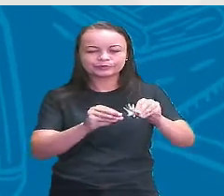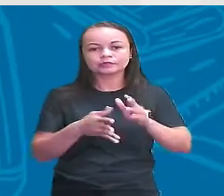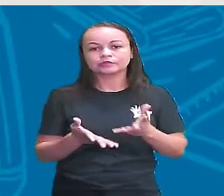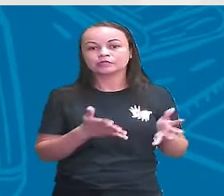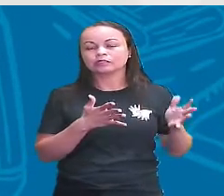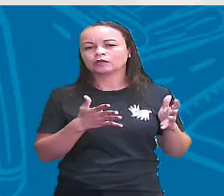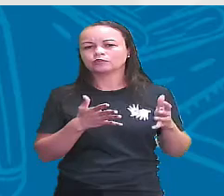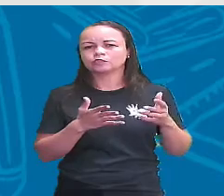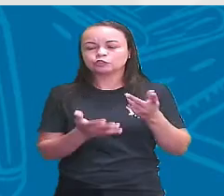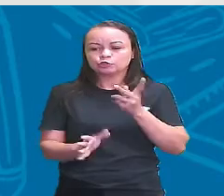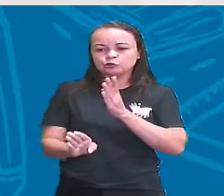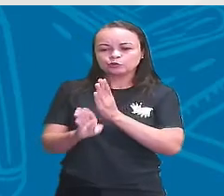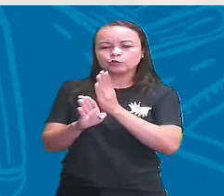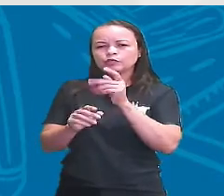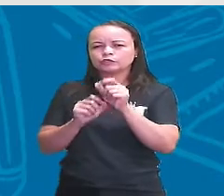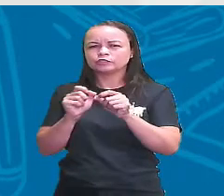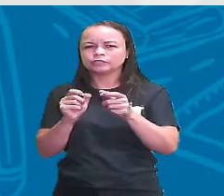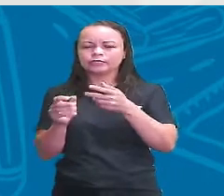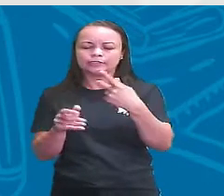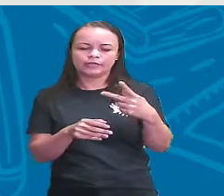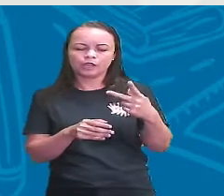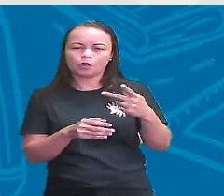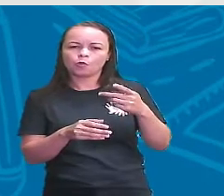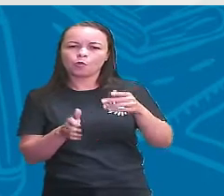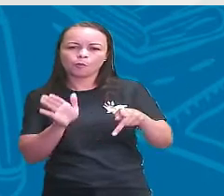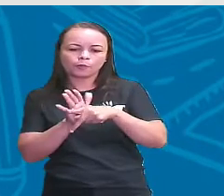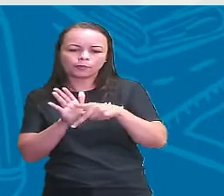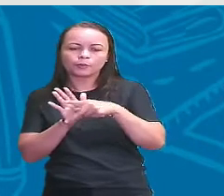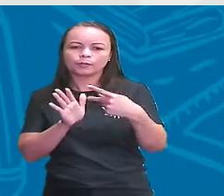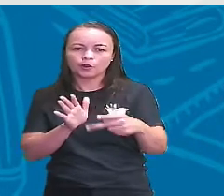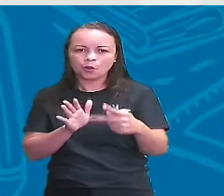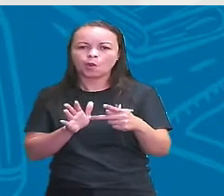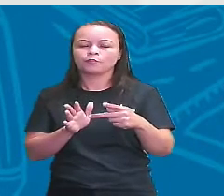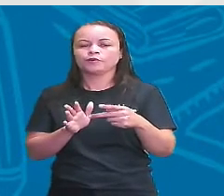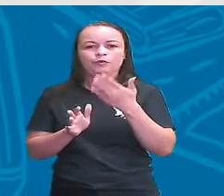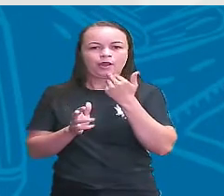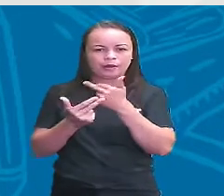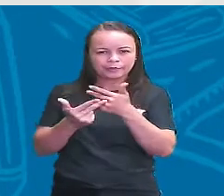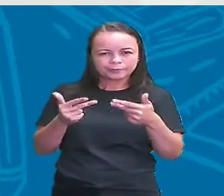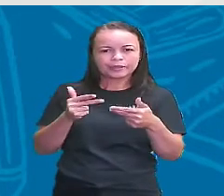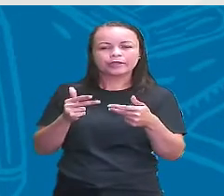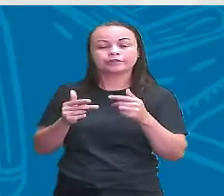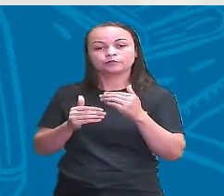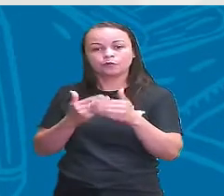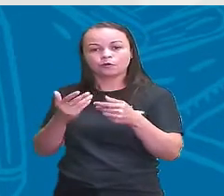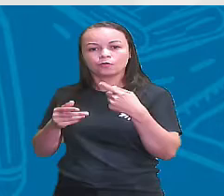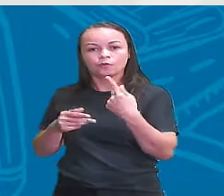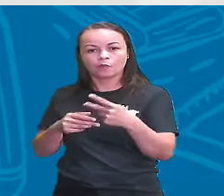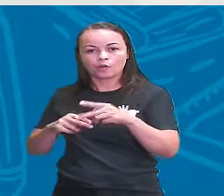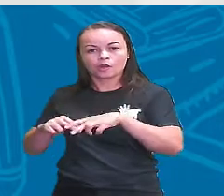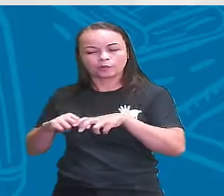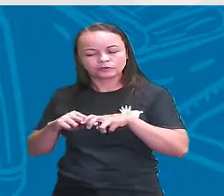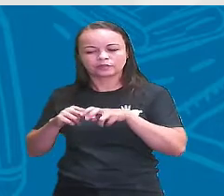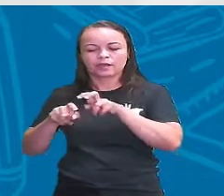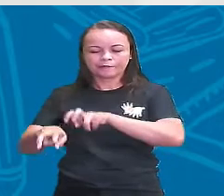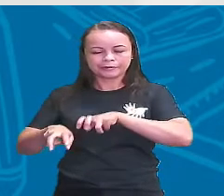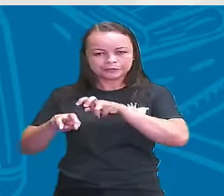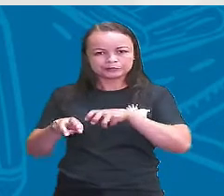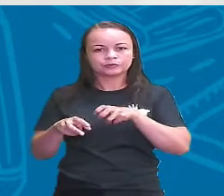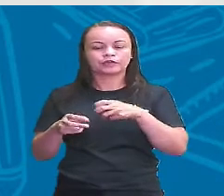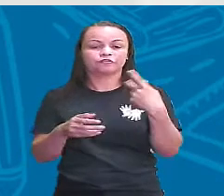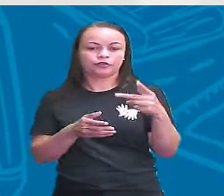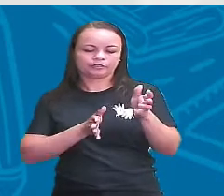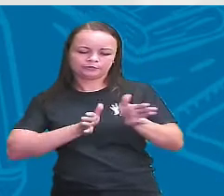forma, né, de obter esses alimentos através da agricultura, então foi no período Neolítico. Então surgiu a partir